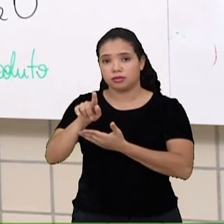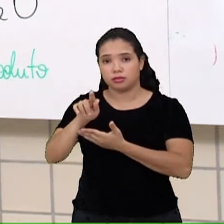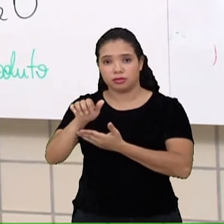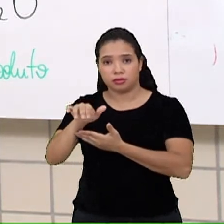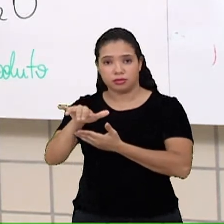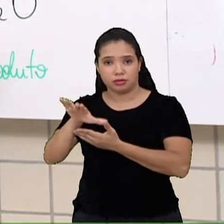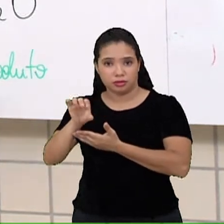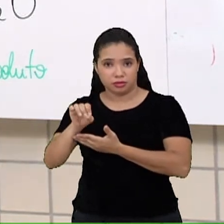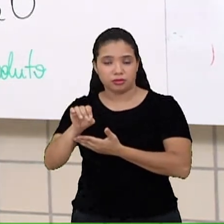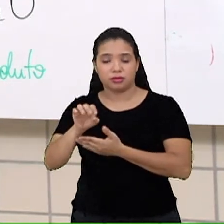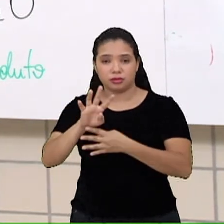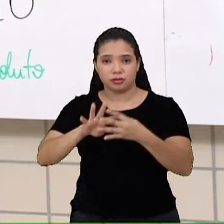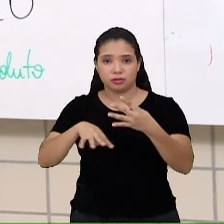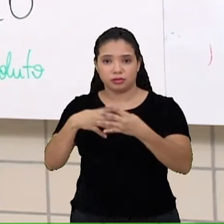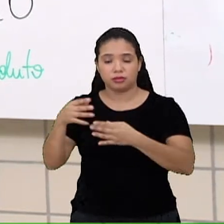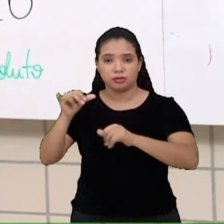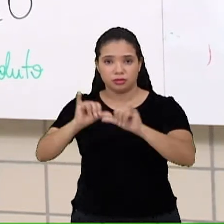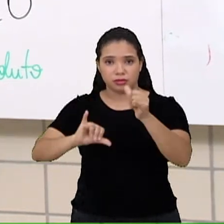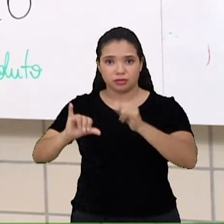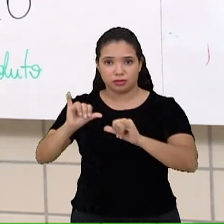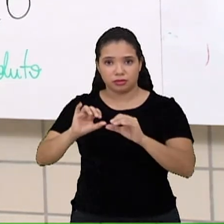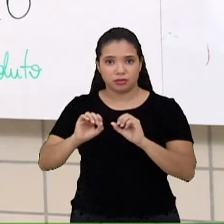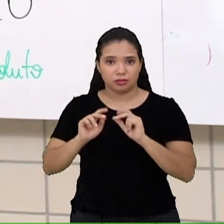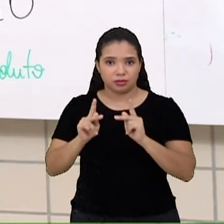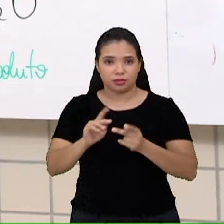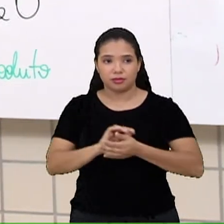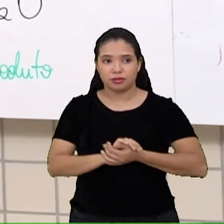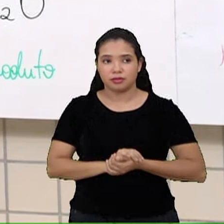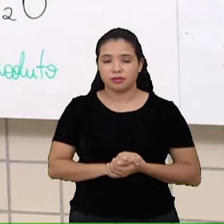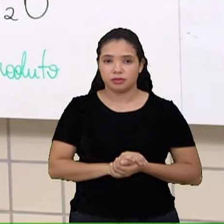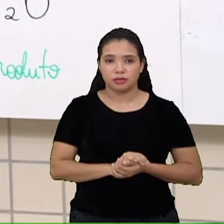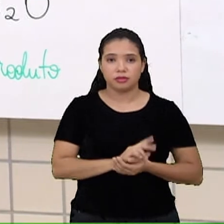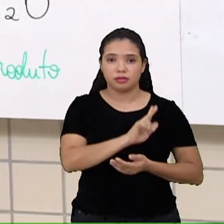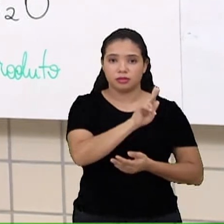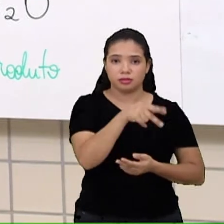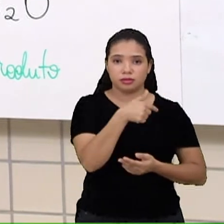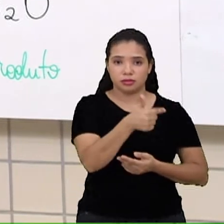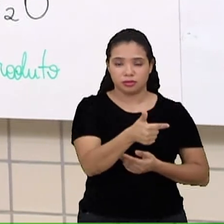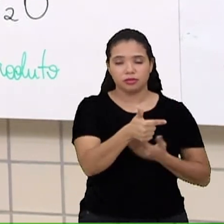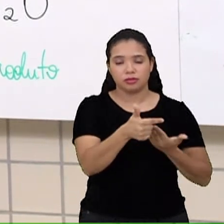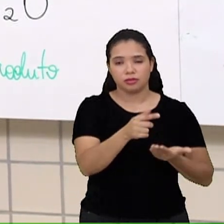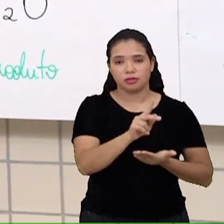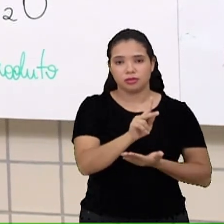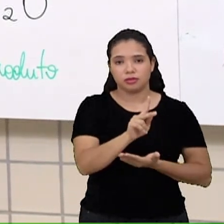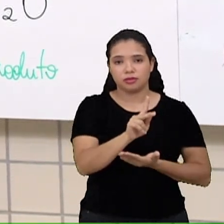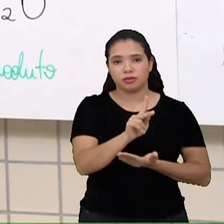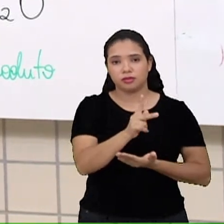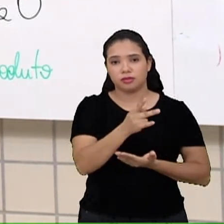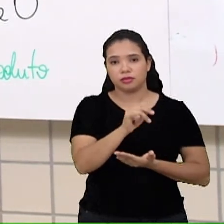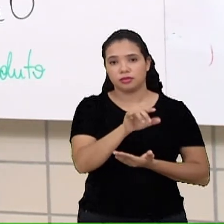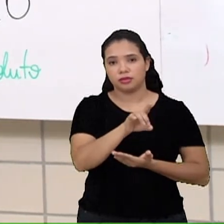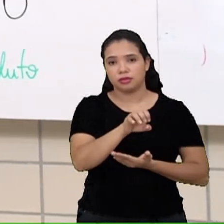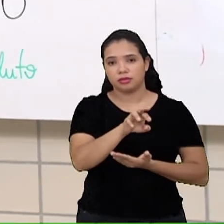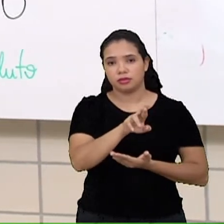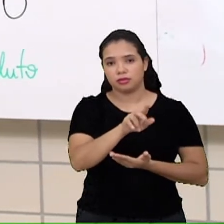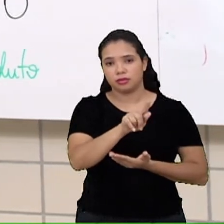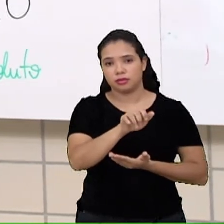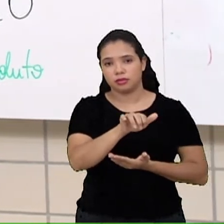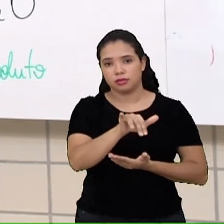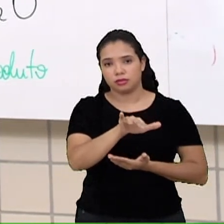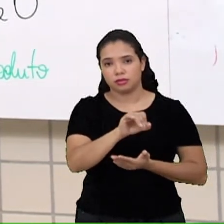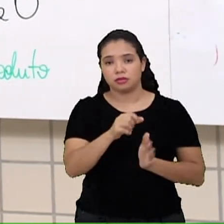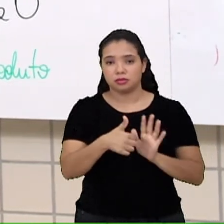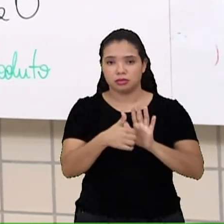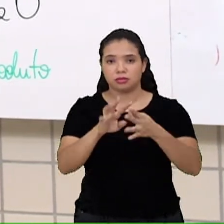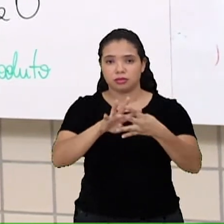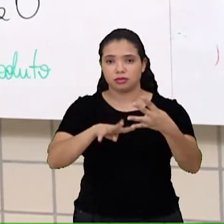está na tabela periódica apresentado pela letra O. Hidrogênio, H2, que também está representado na tabela periódica, tá bom?